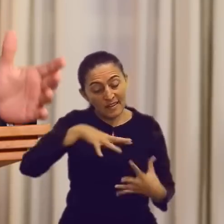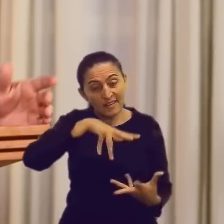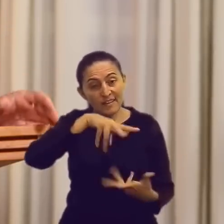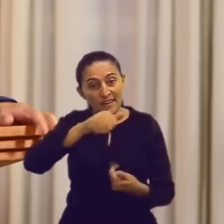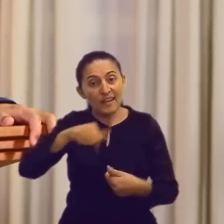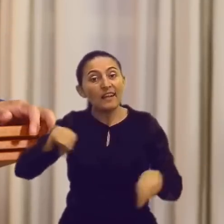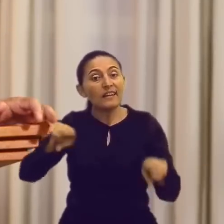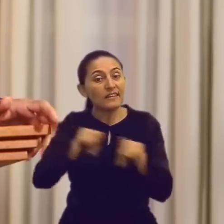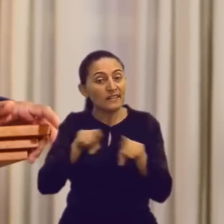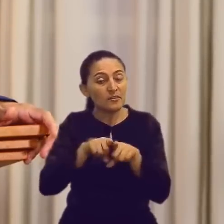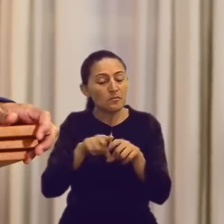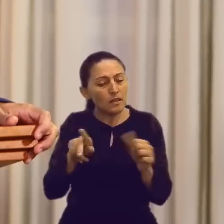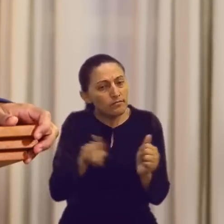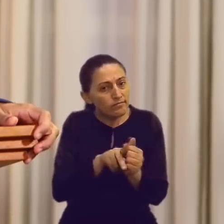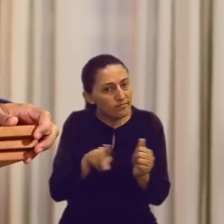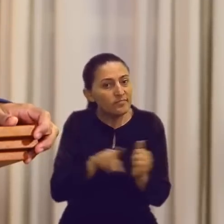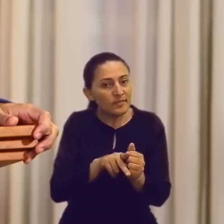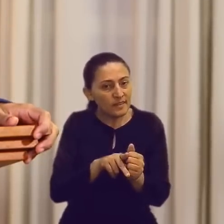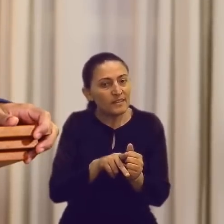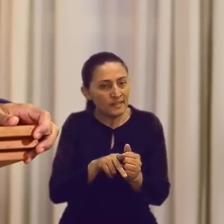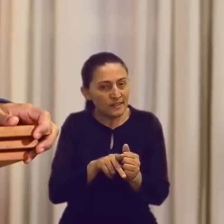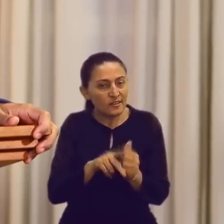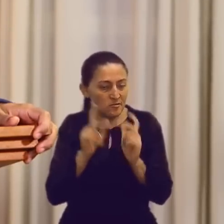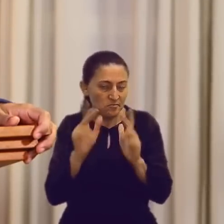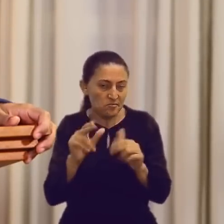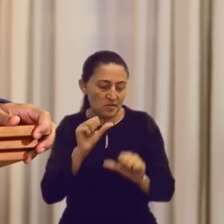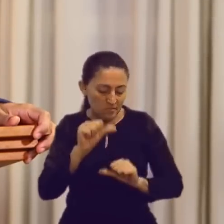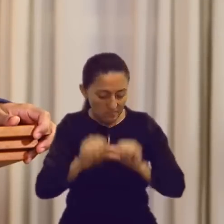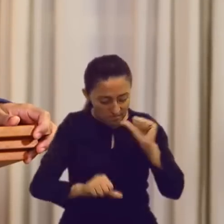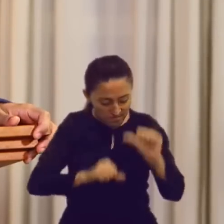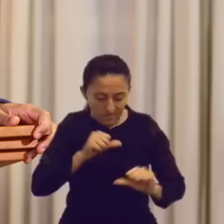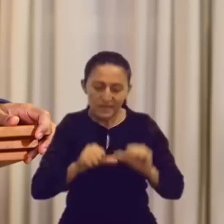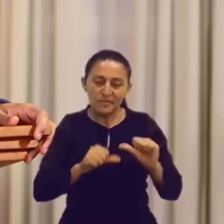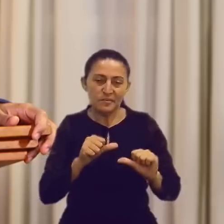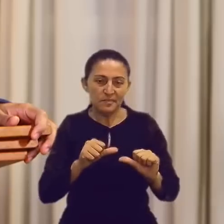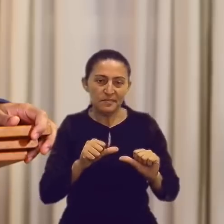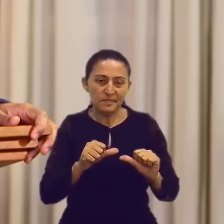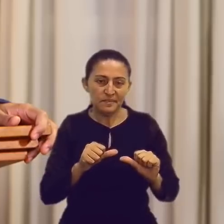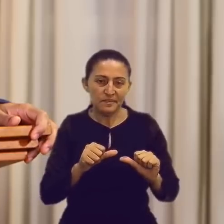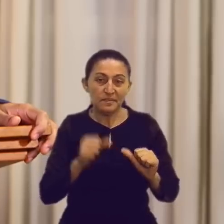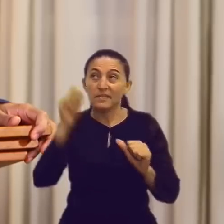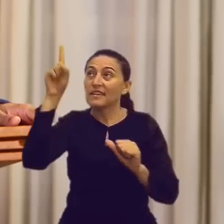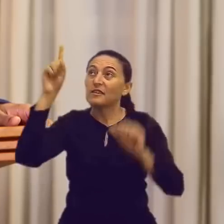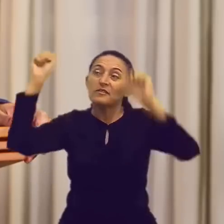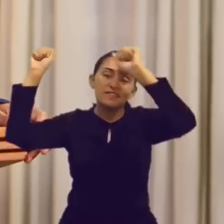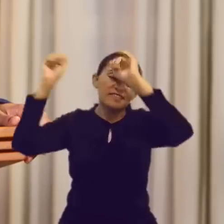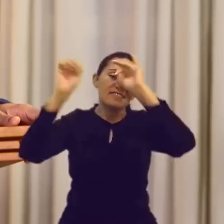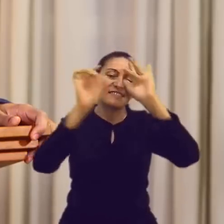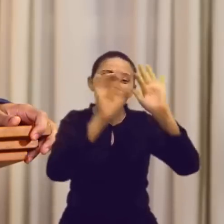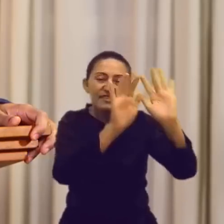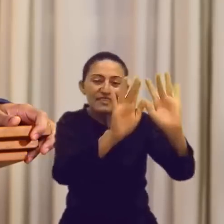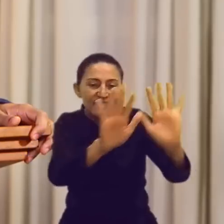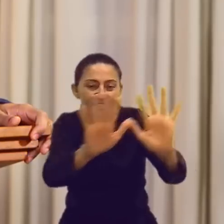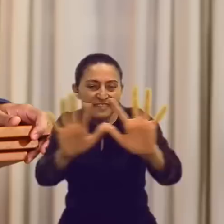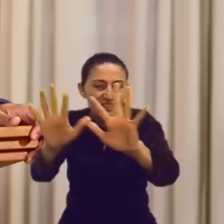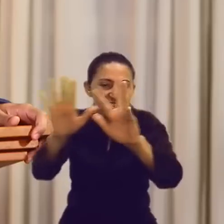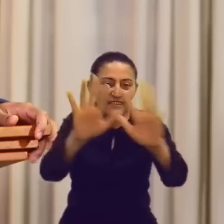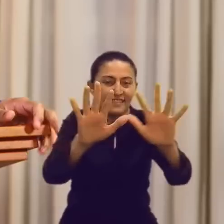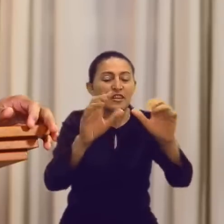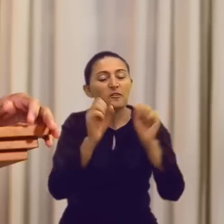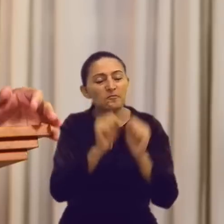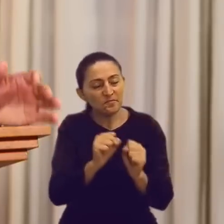de Pedro, como foi grandemente transformado. Deus abençoe a sua vida e que